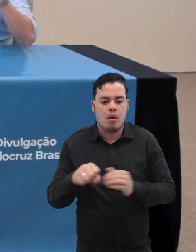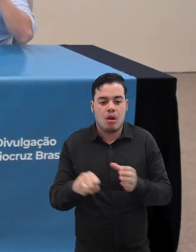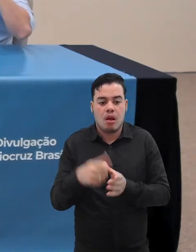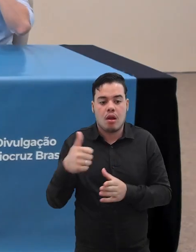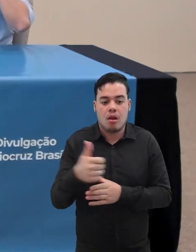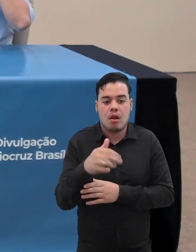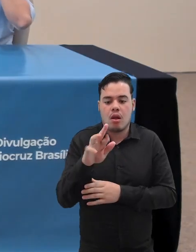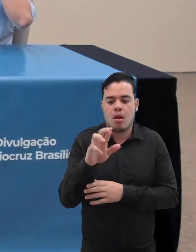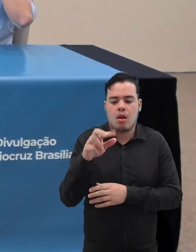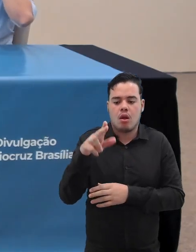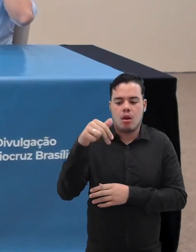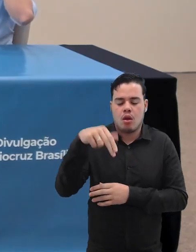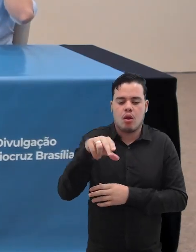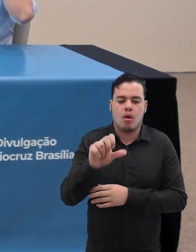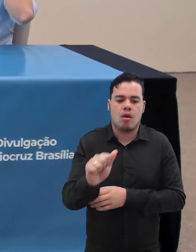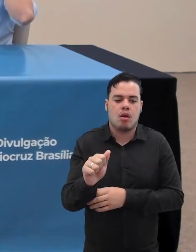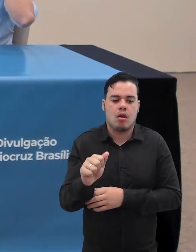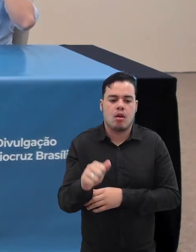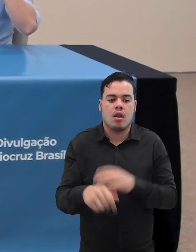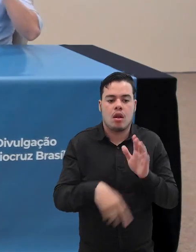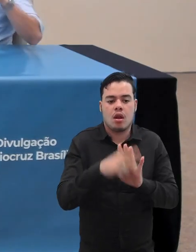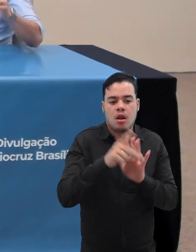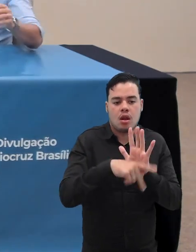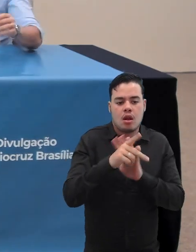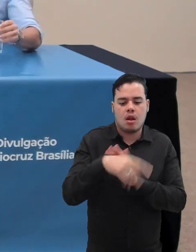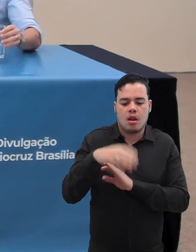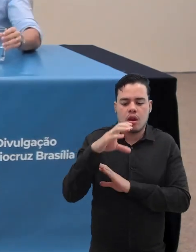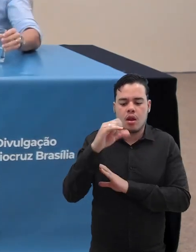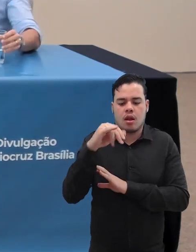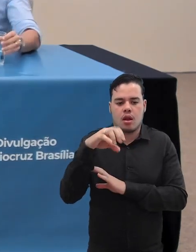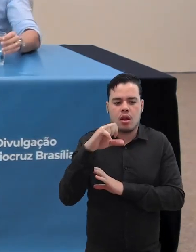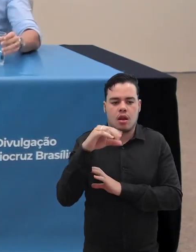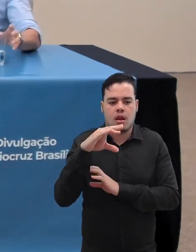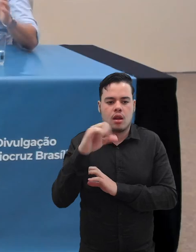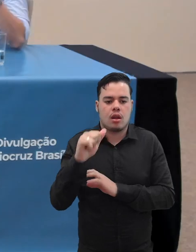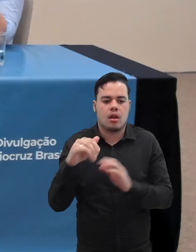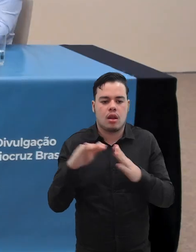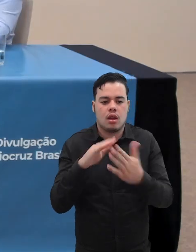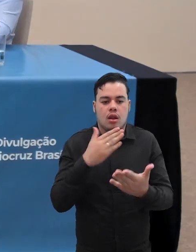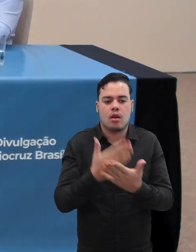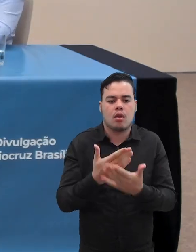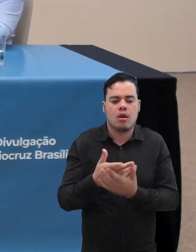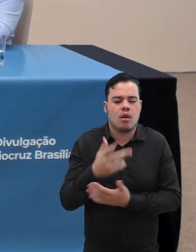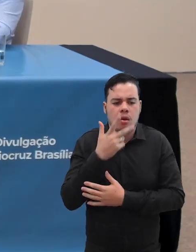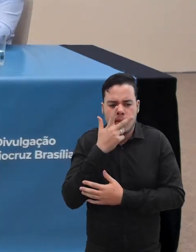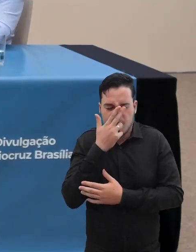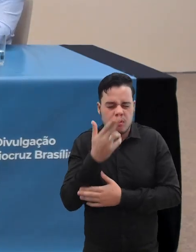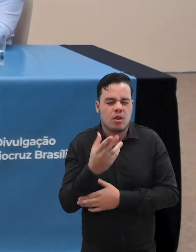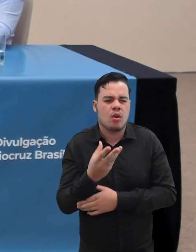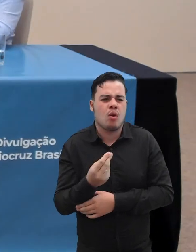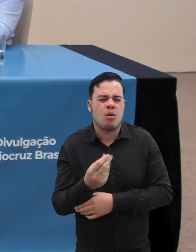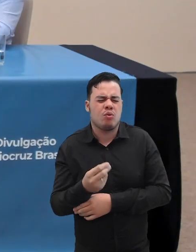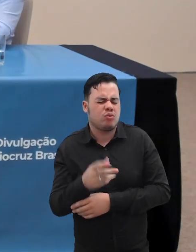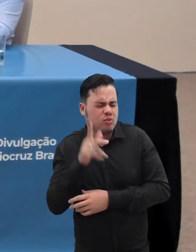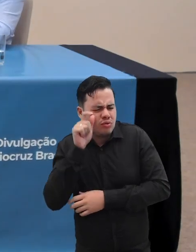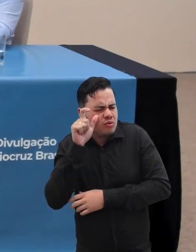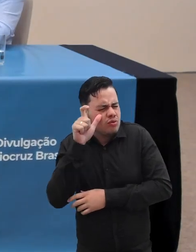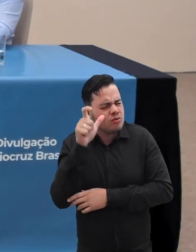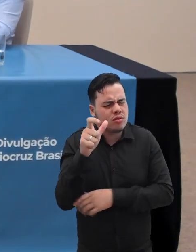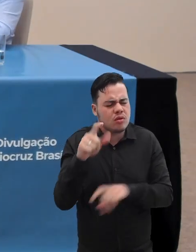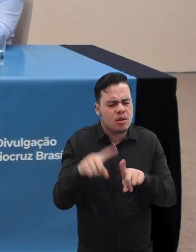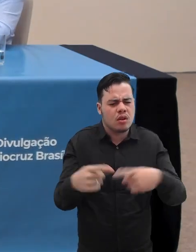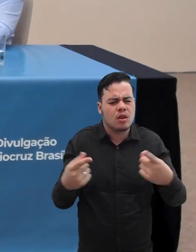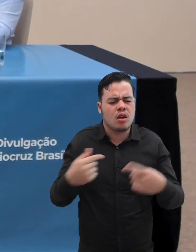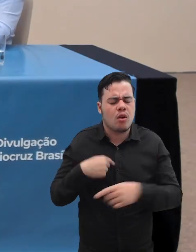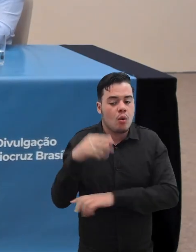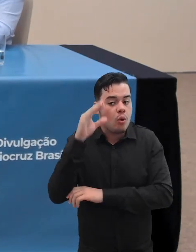a Ruana, esse projeto de vocês, o Ciência na Escola, me pareceu bem interessante, mas eu fiquei curiosa para